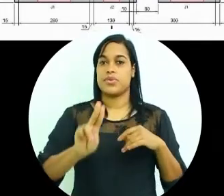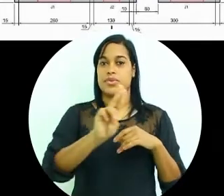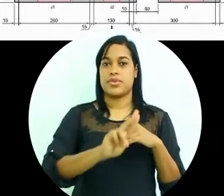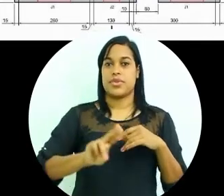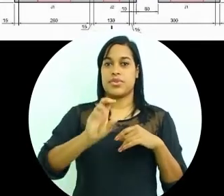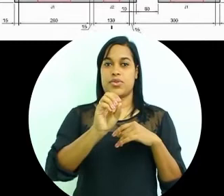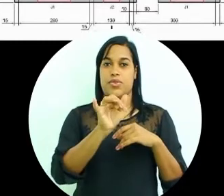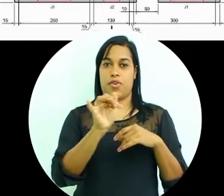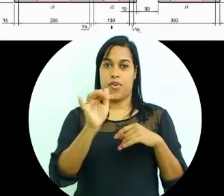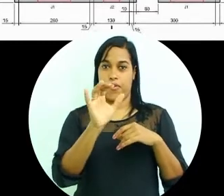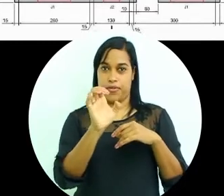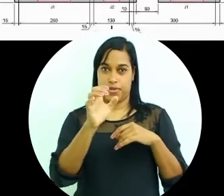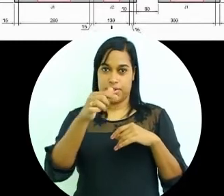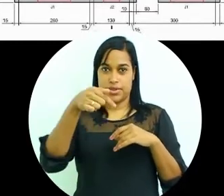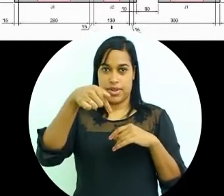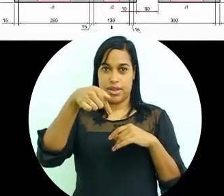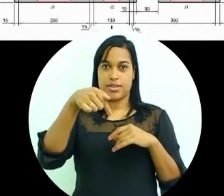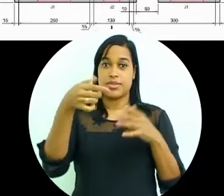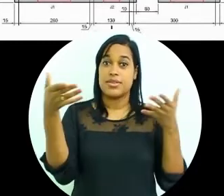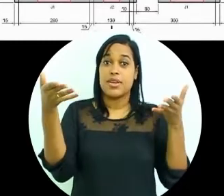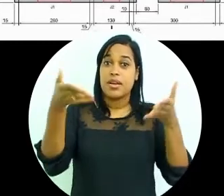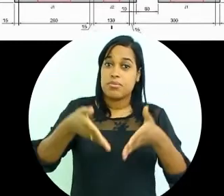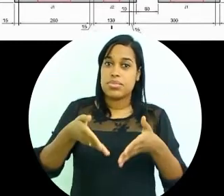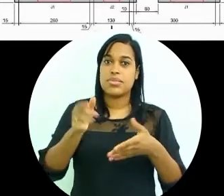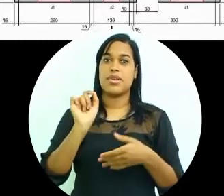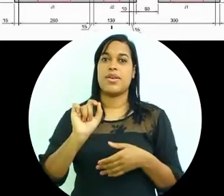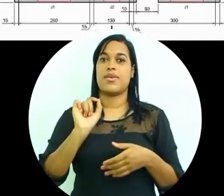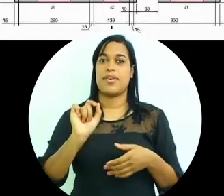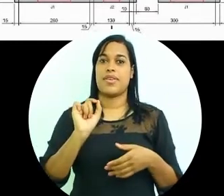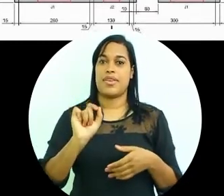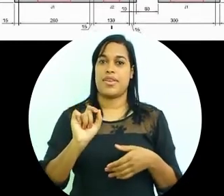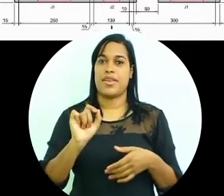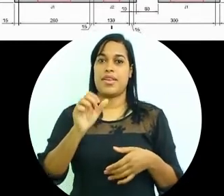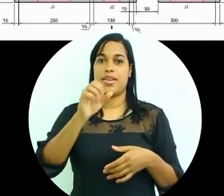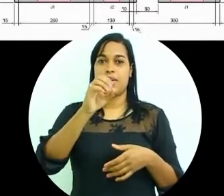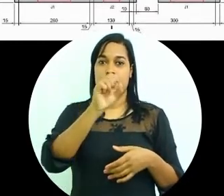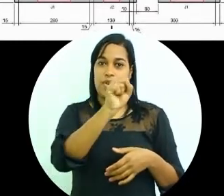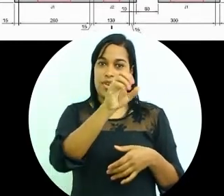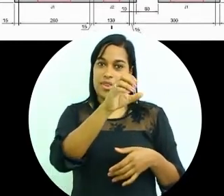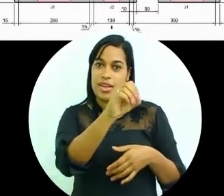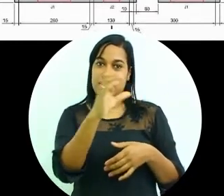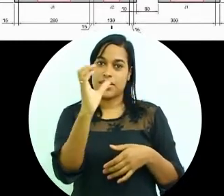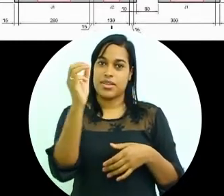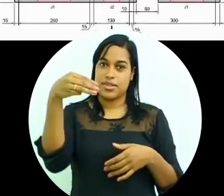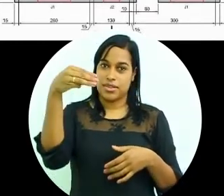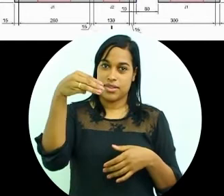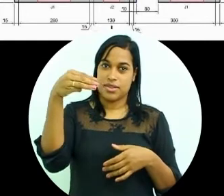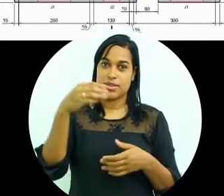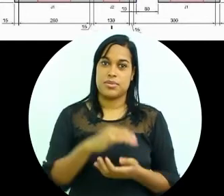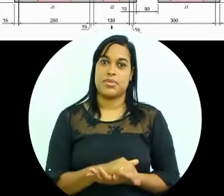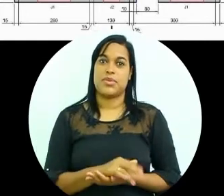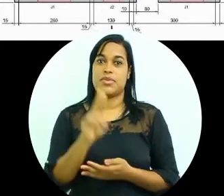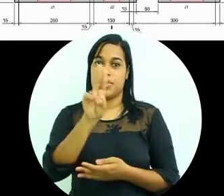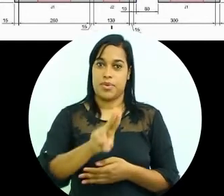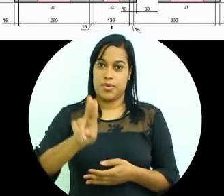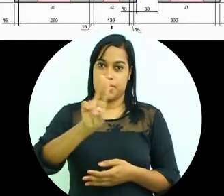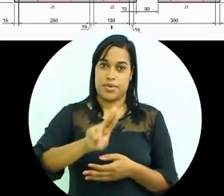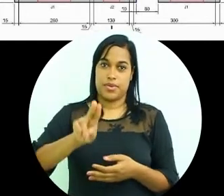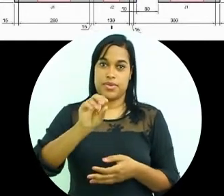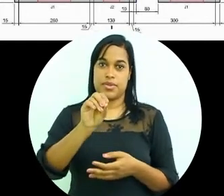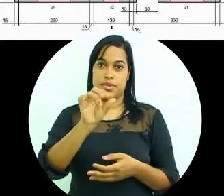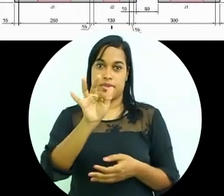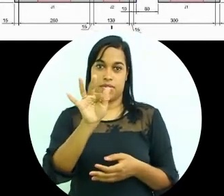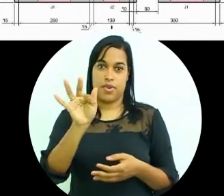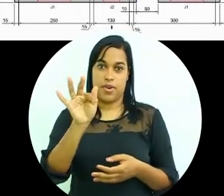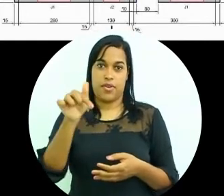banheiro, utilizando o Offset. Nesse caso, a largura do corredor é de 80 centímetros, então eu